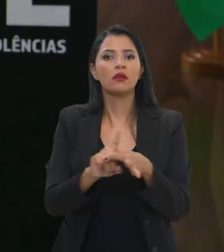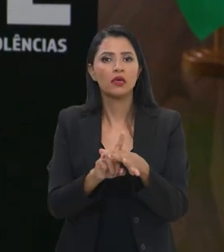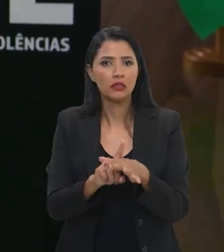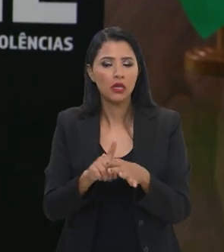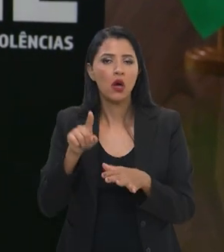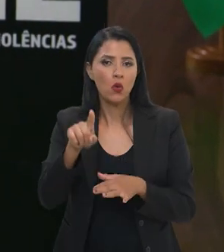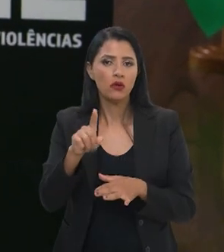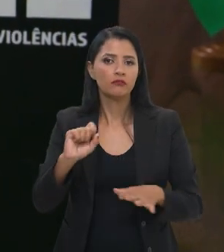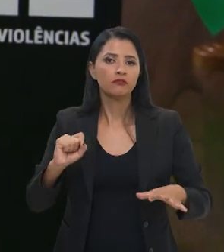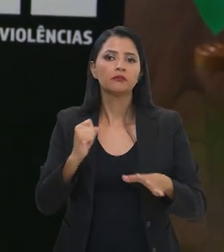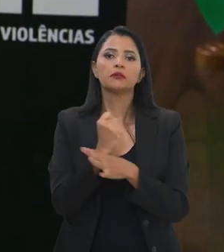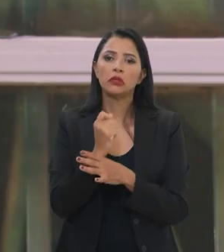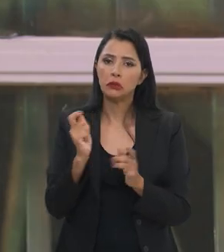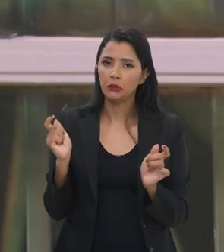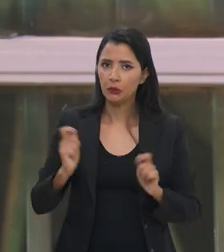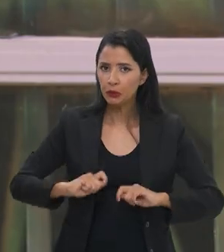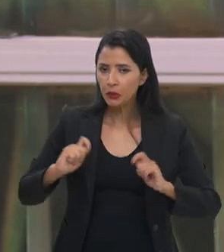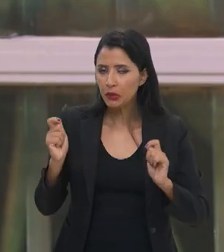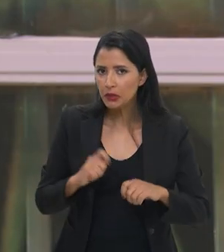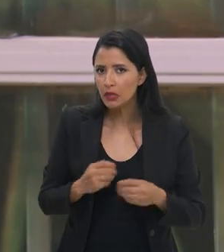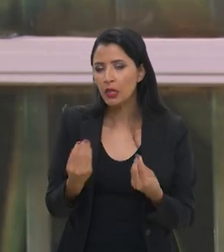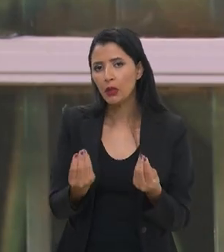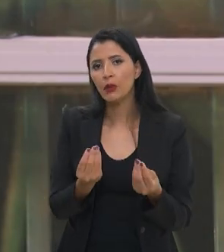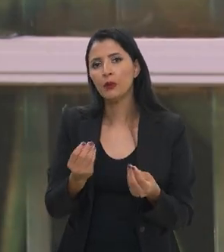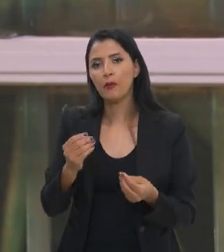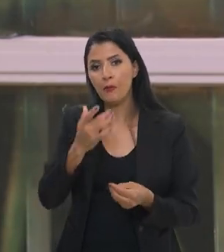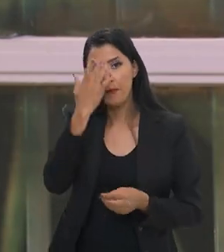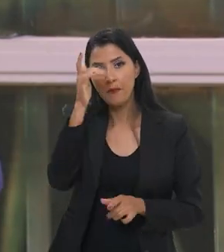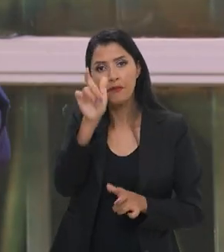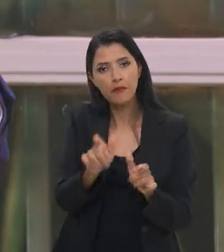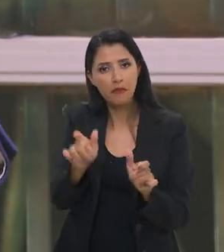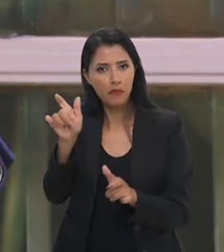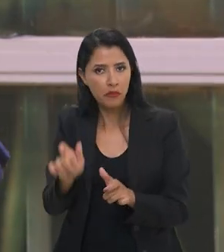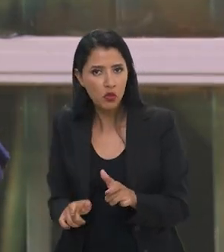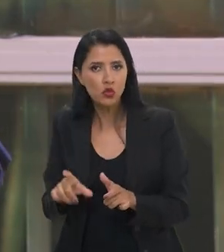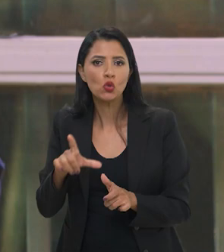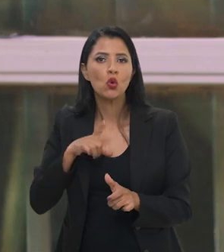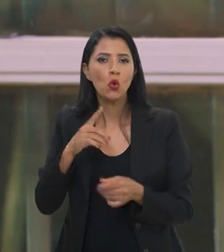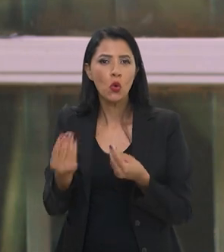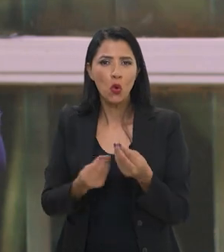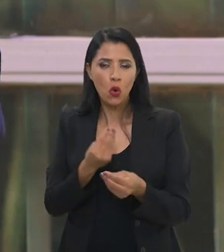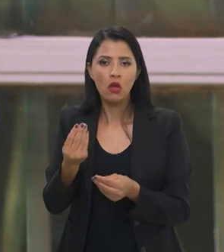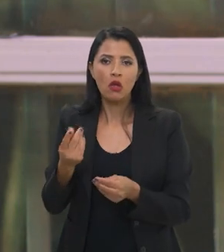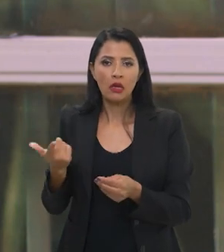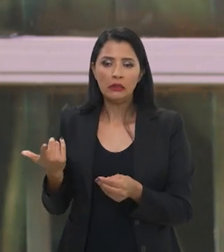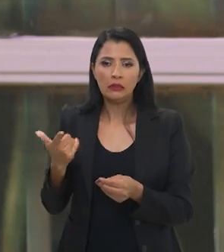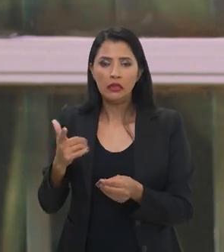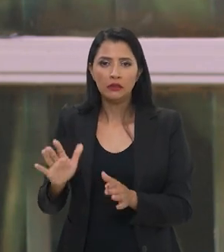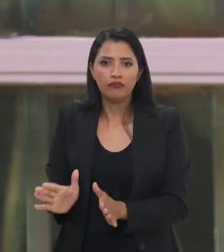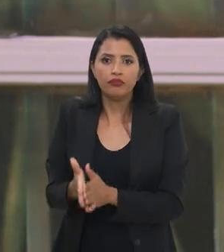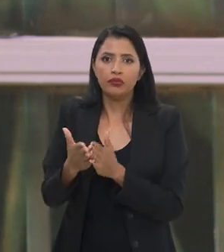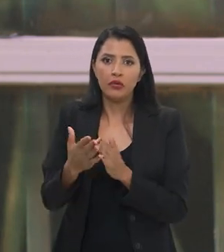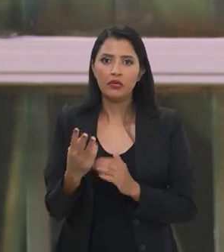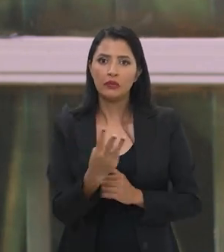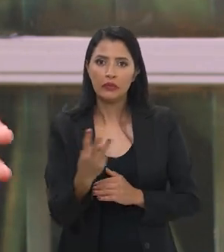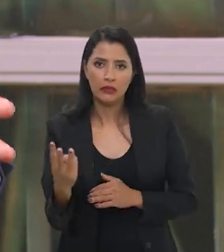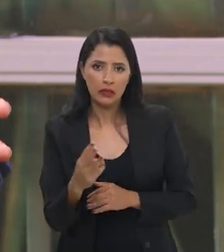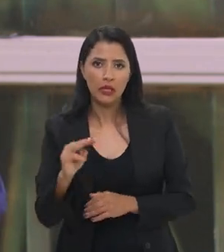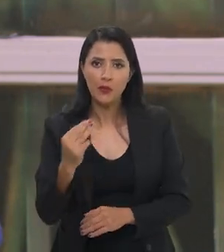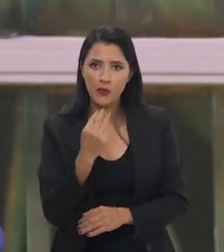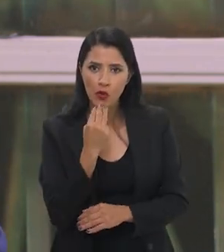isso aqui garante uma condição é de pessoas deixarem essa relação